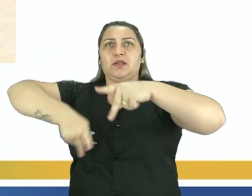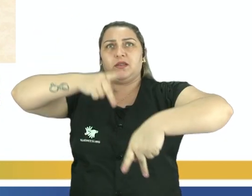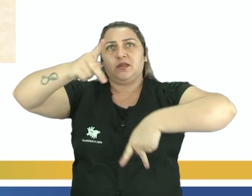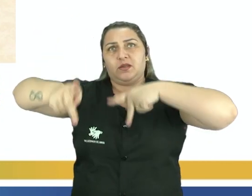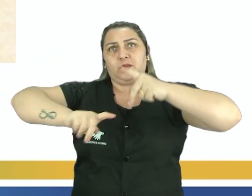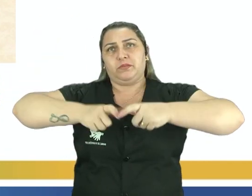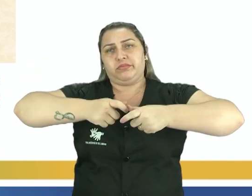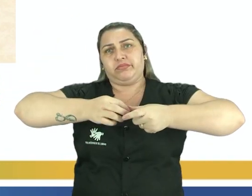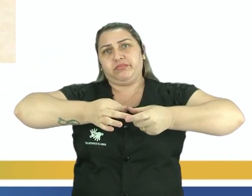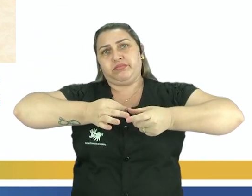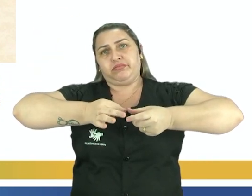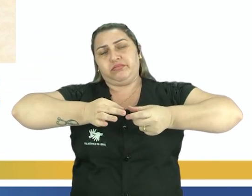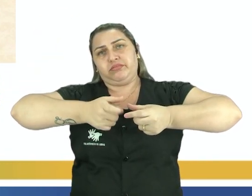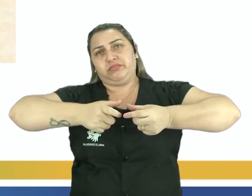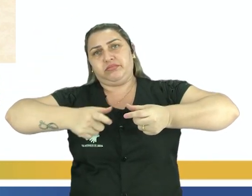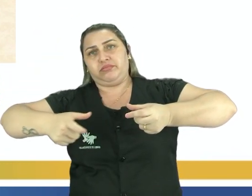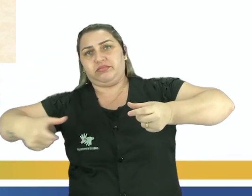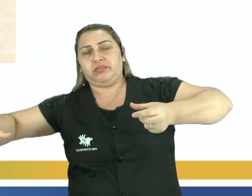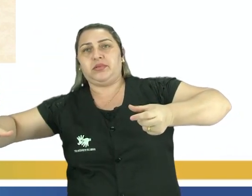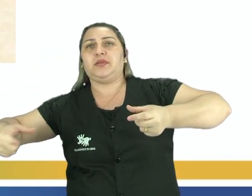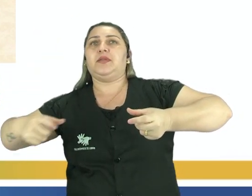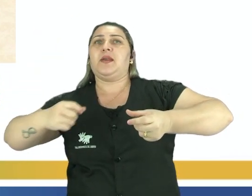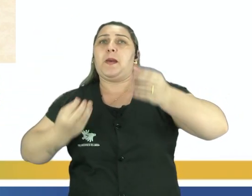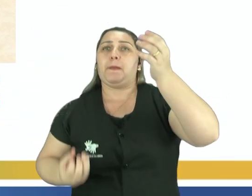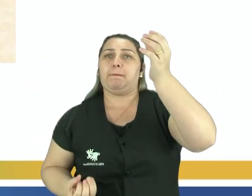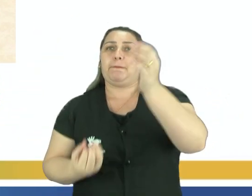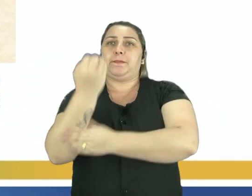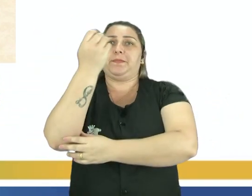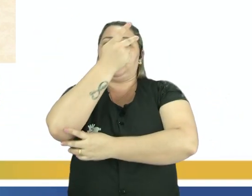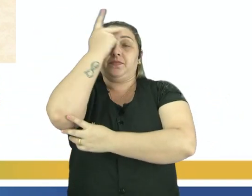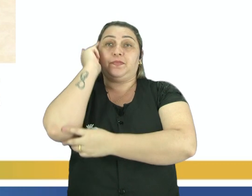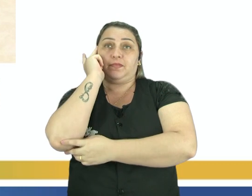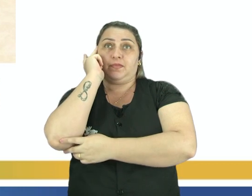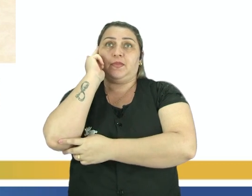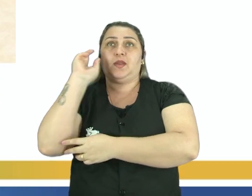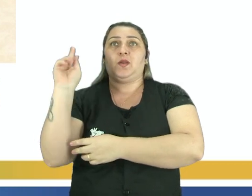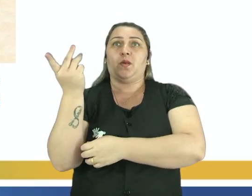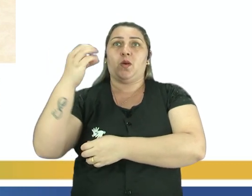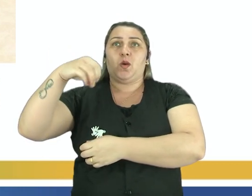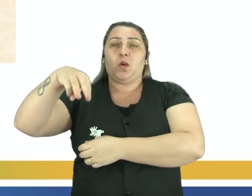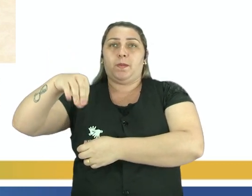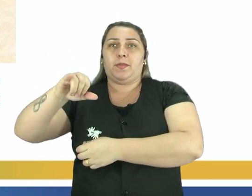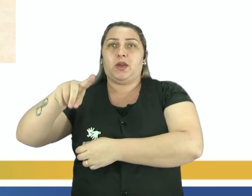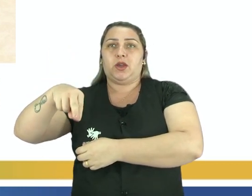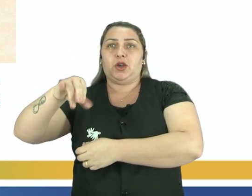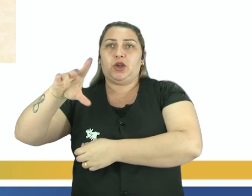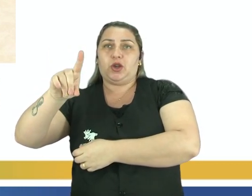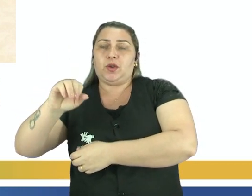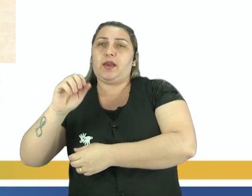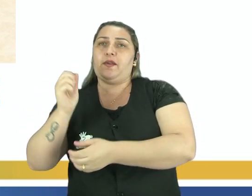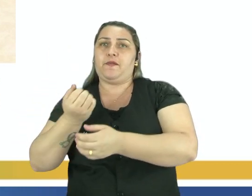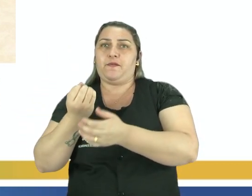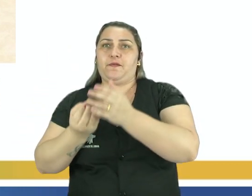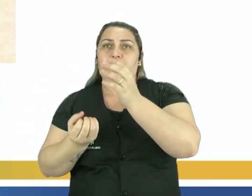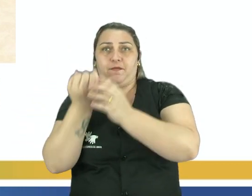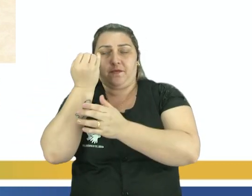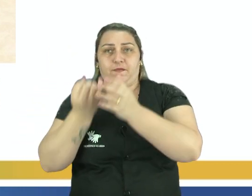ao longo de milhões de anos, né? Desde o aparecimento dos primeiros hominídeos até a invenção da escrita. Então, desde lá